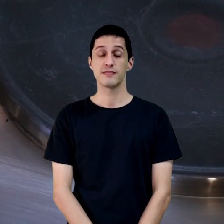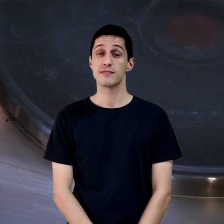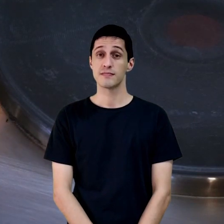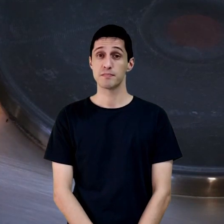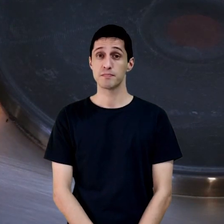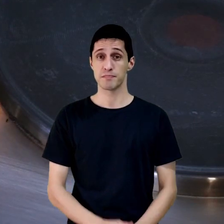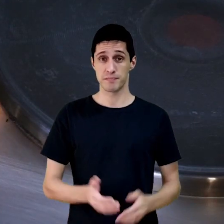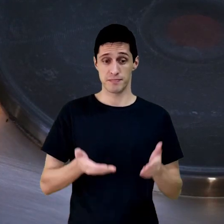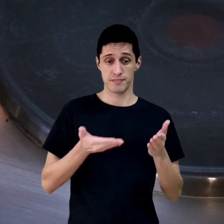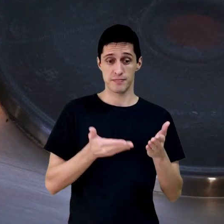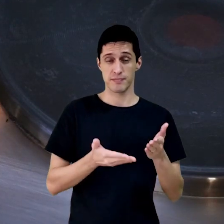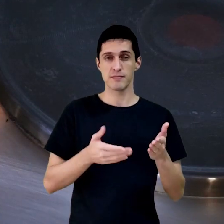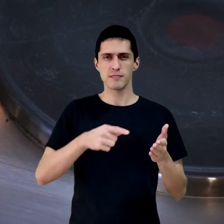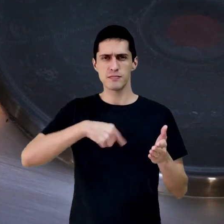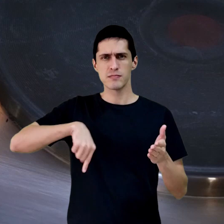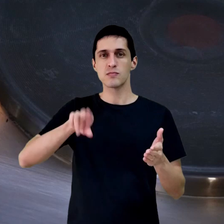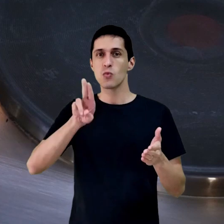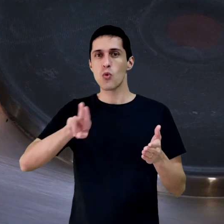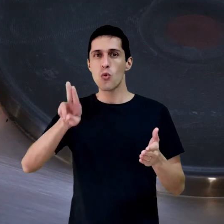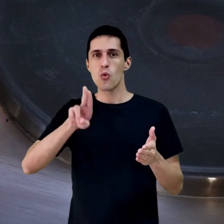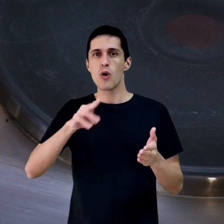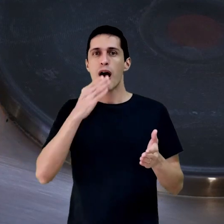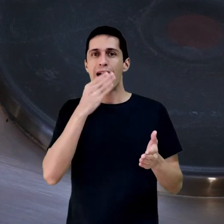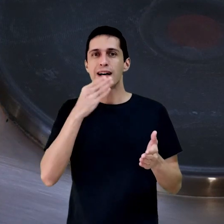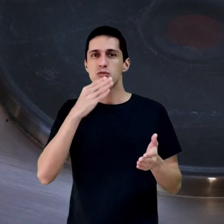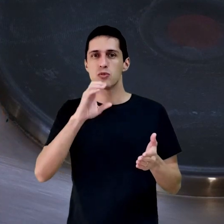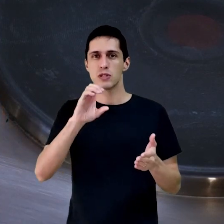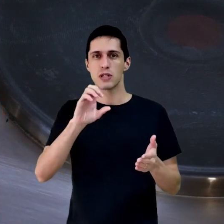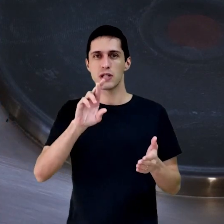Aqui nós estamos utilizando o açúcar cristal.